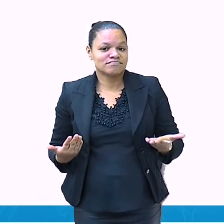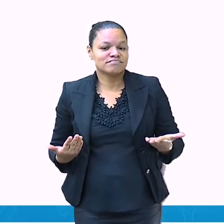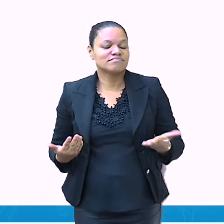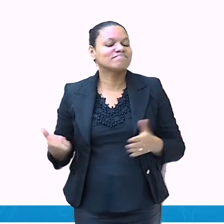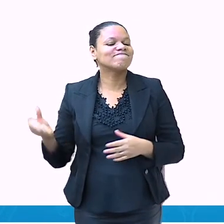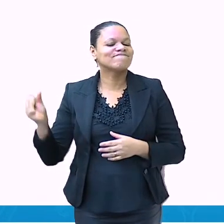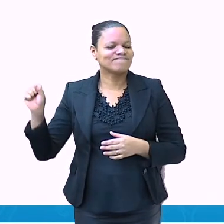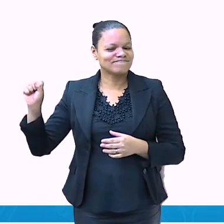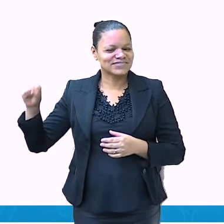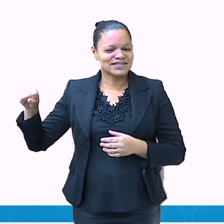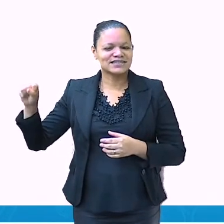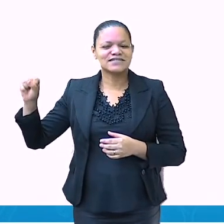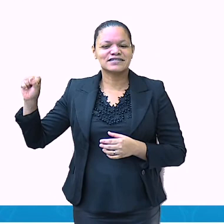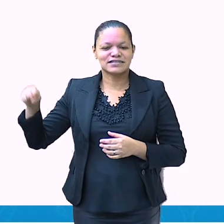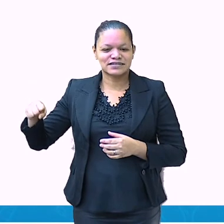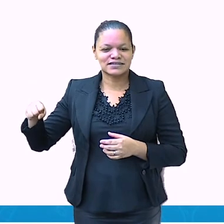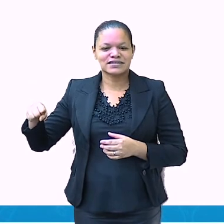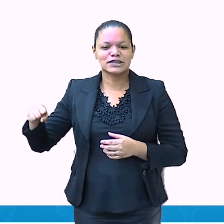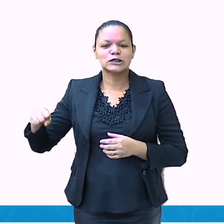he,